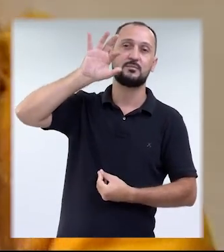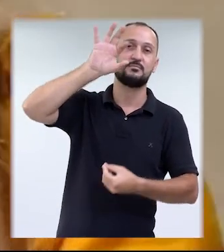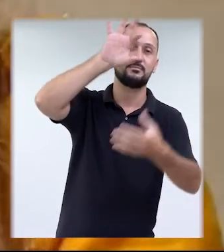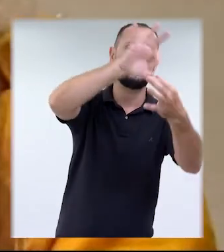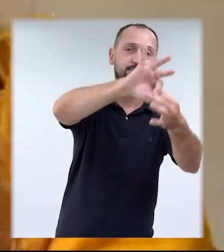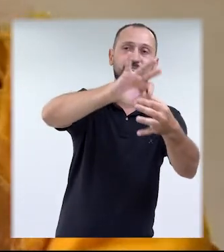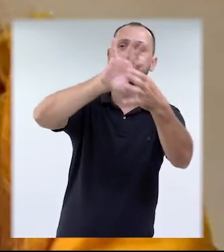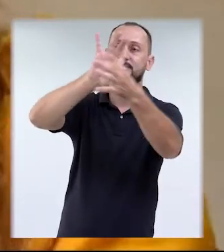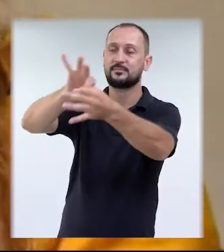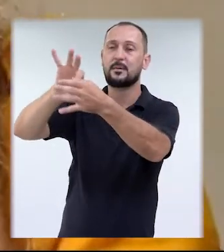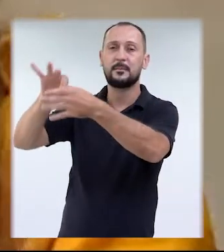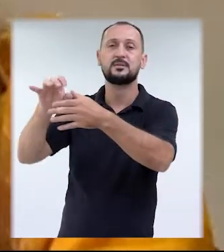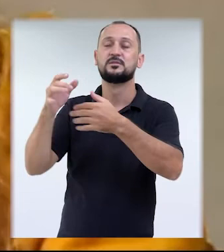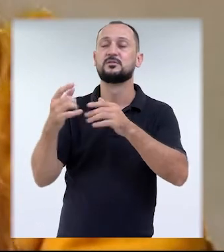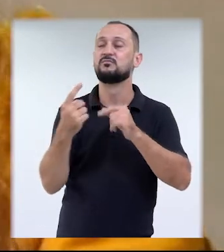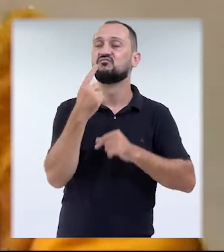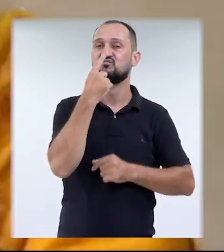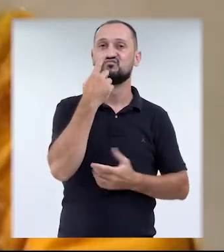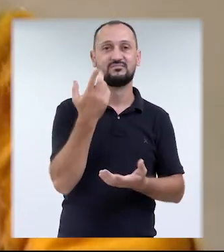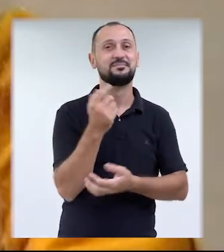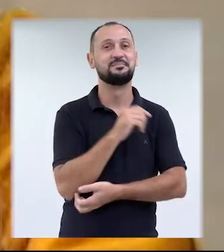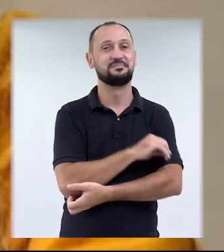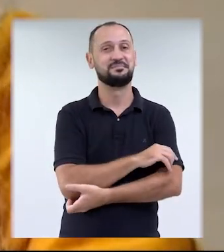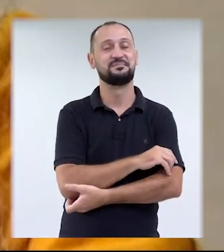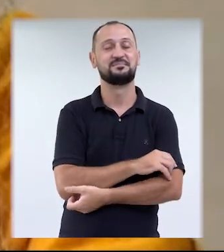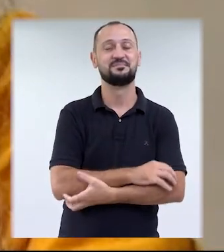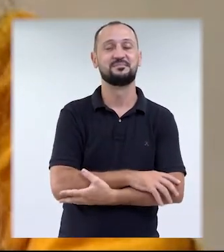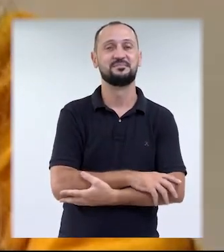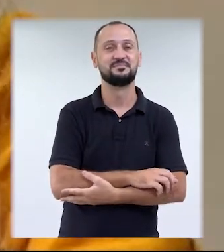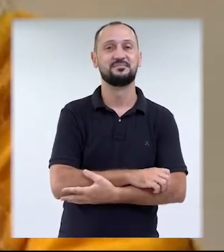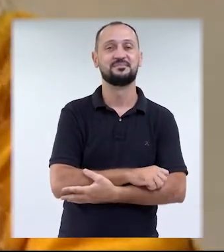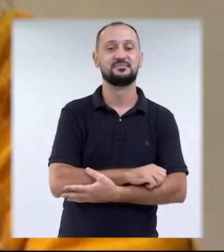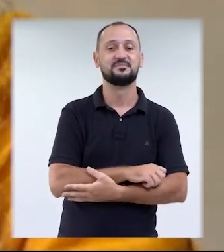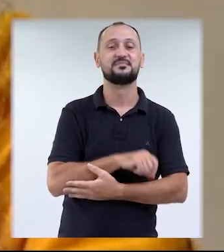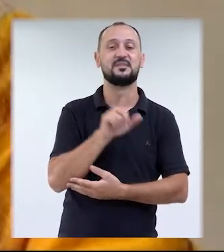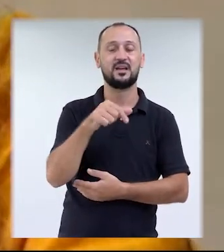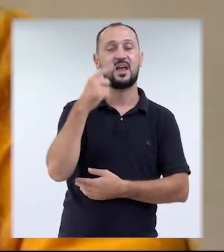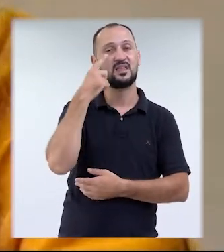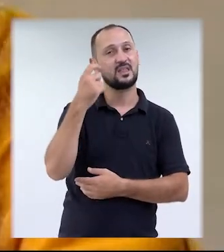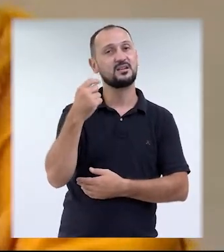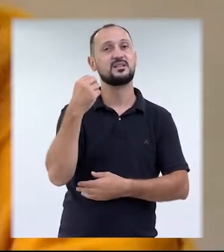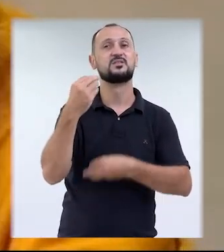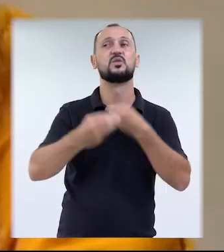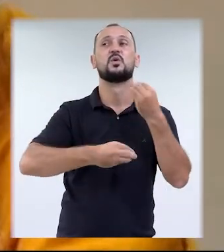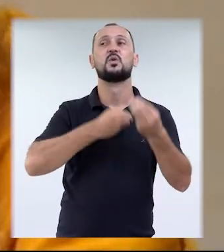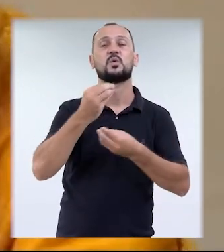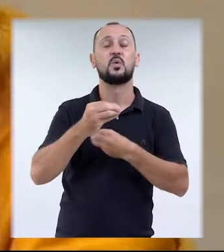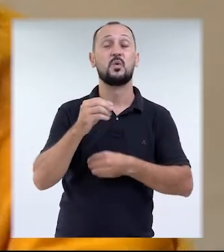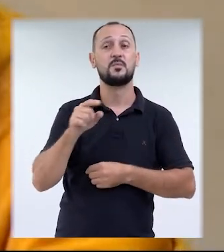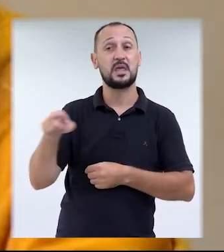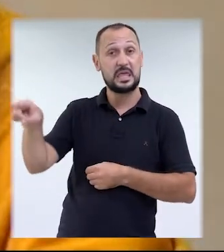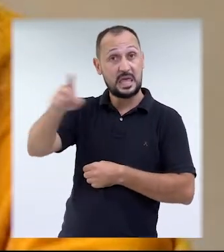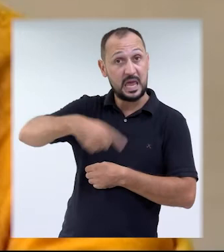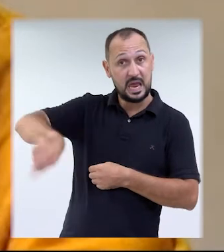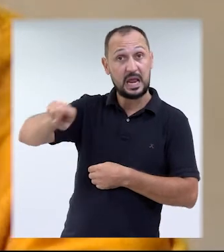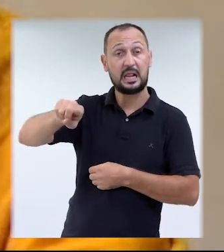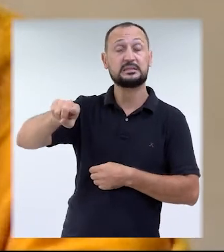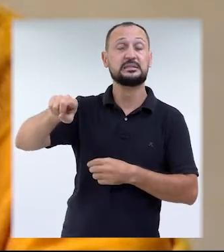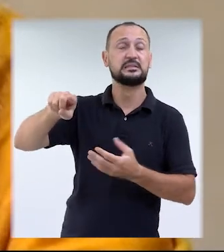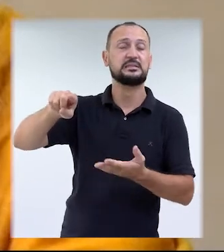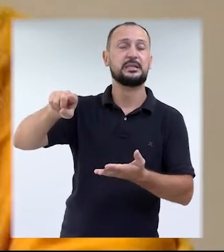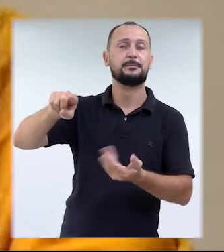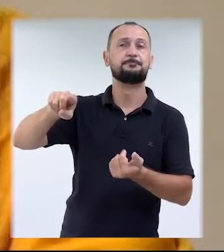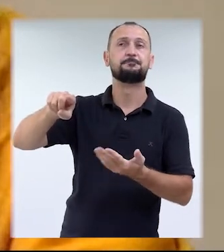estão à nossa volta mais próximas, assim. Então, é bem interessante como que elas também